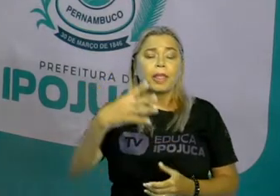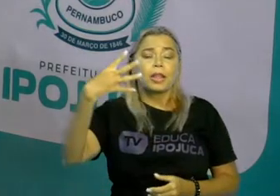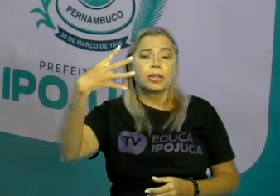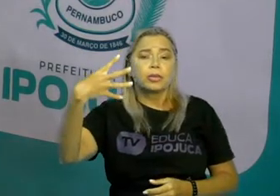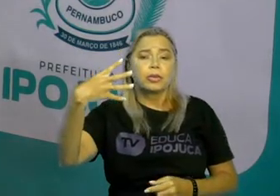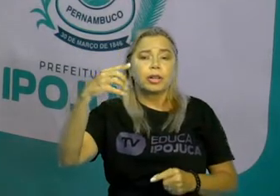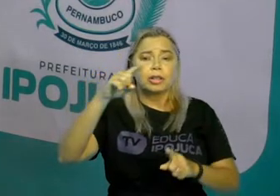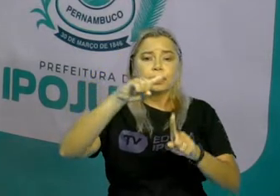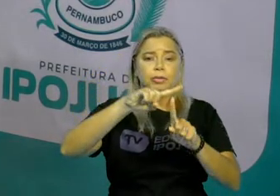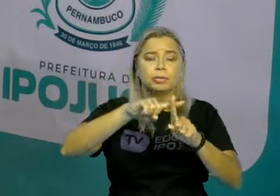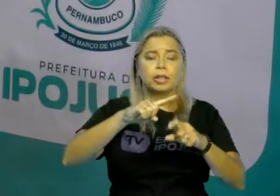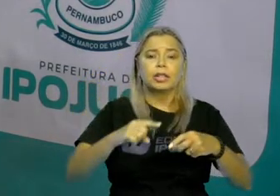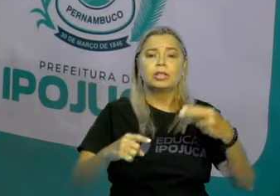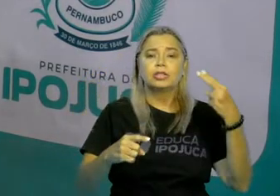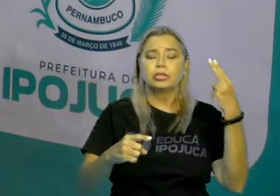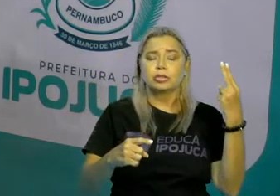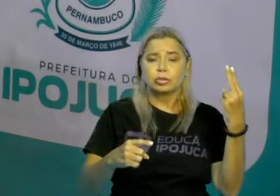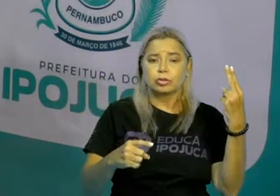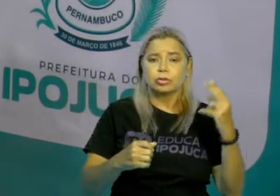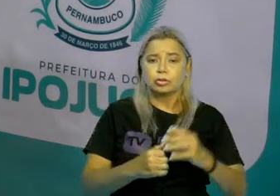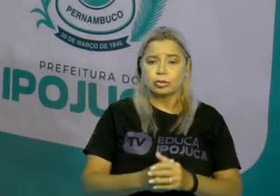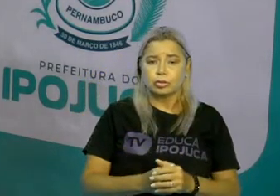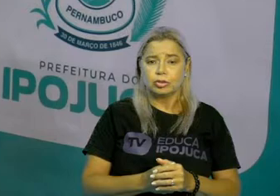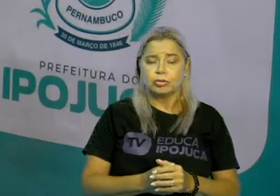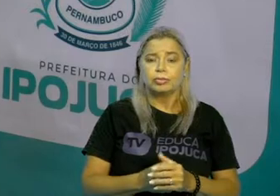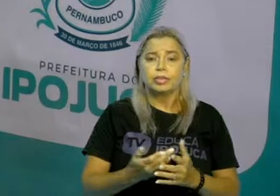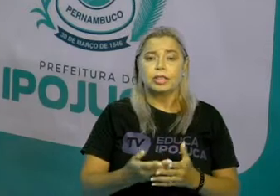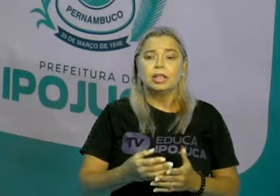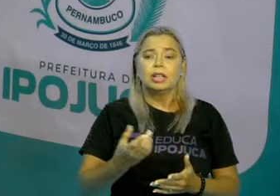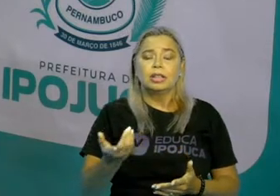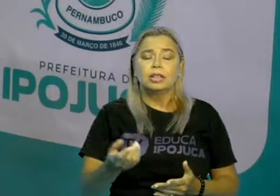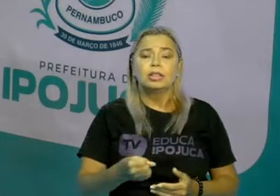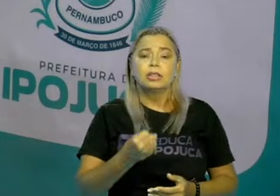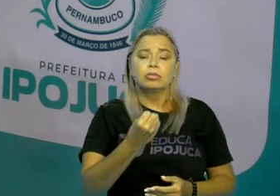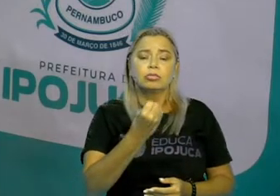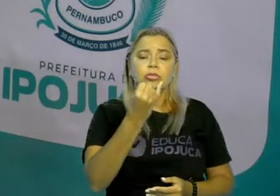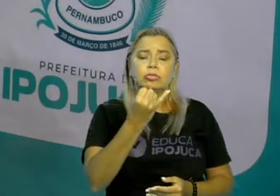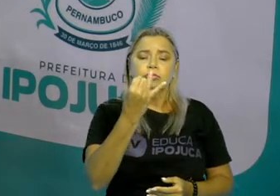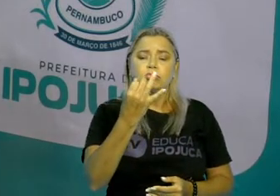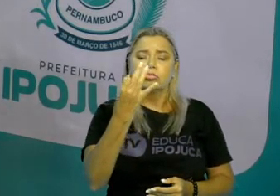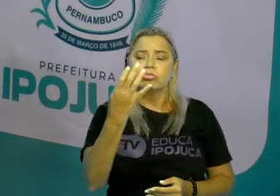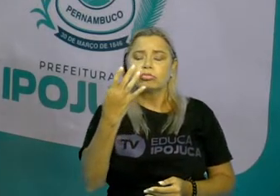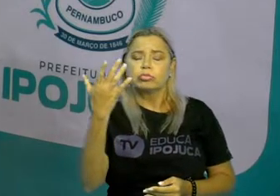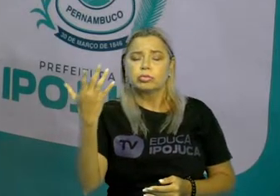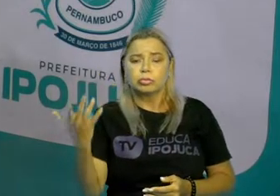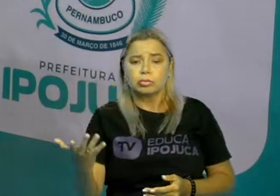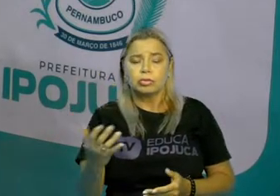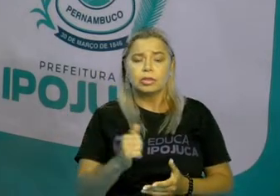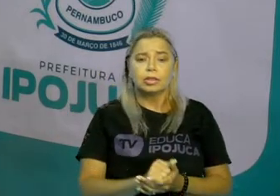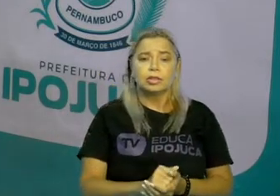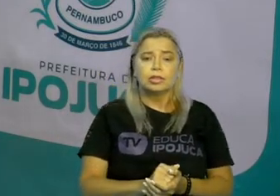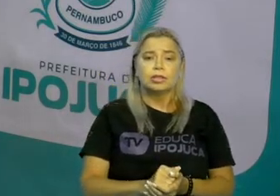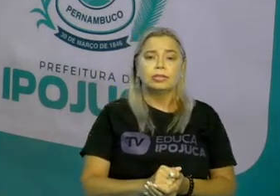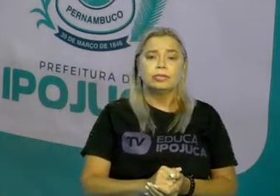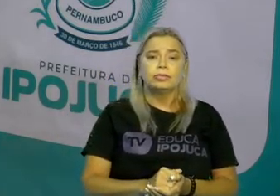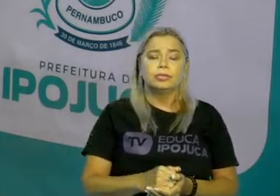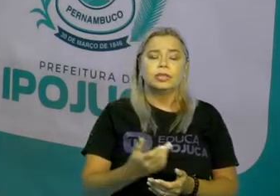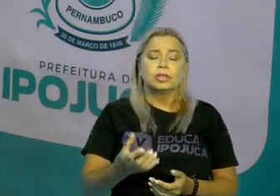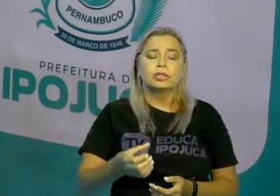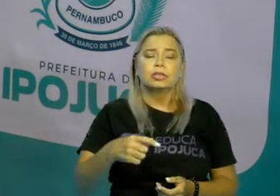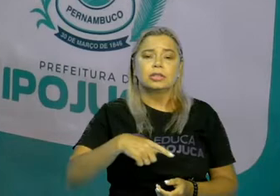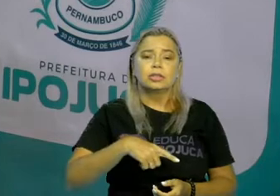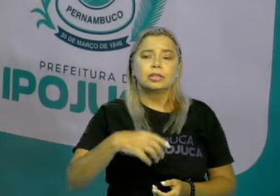com mais dois aí se eu não souber eu posso contar se eu já tenho quatro cinco seis então aqui já